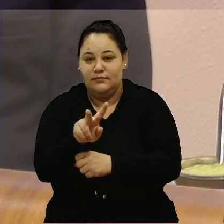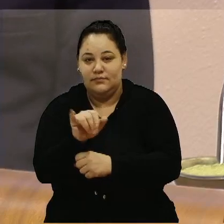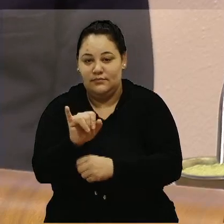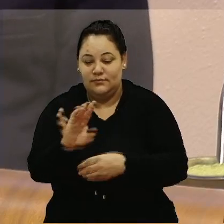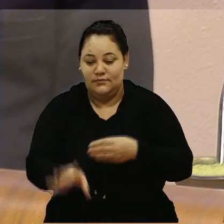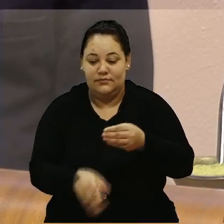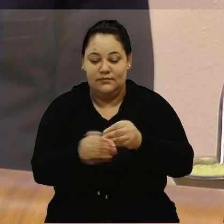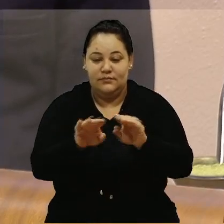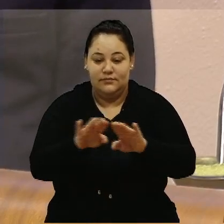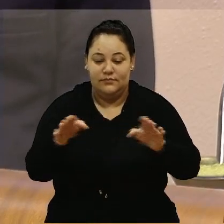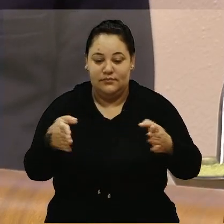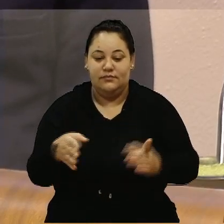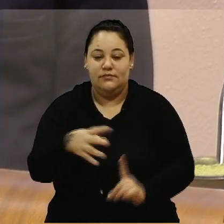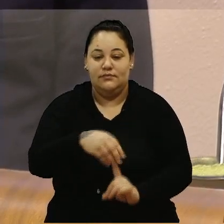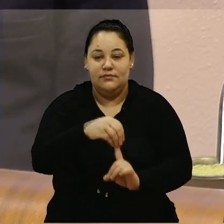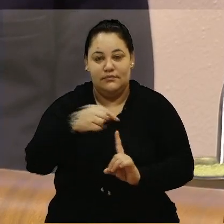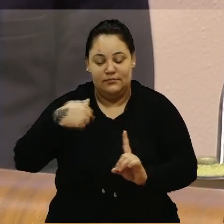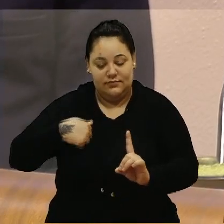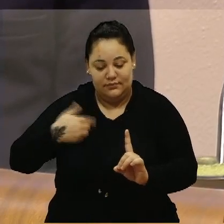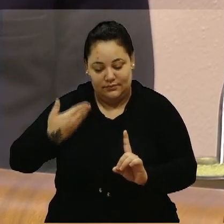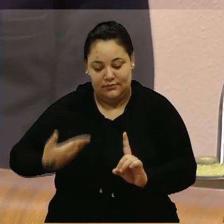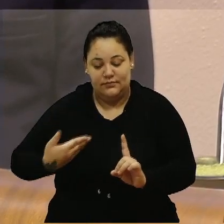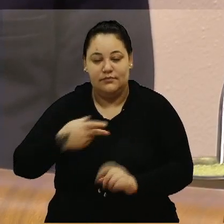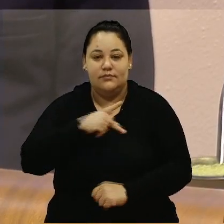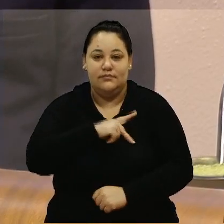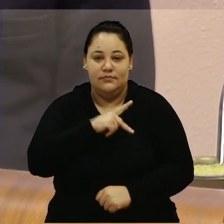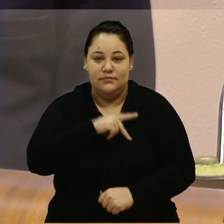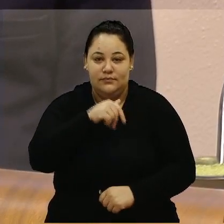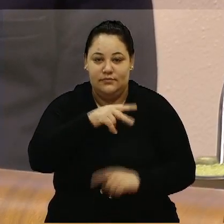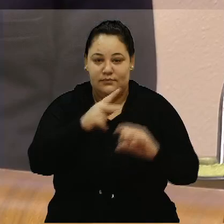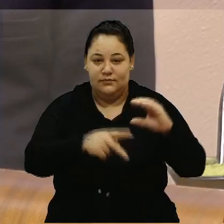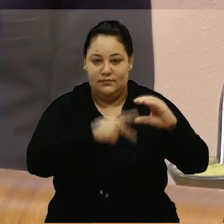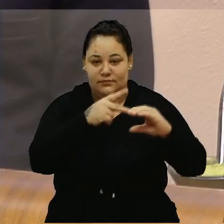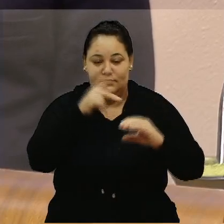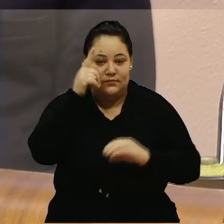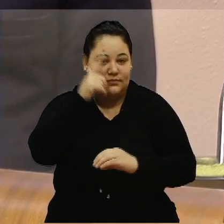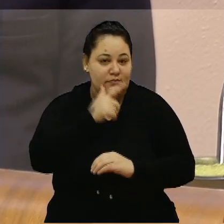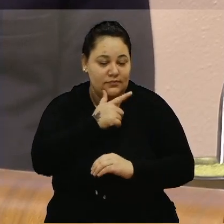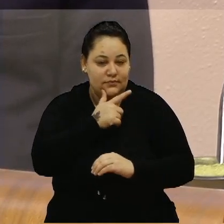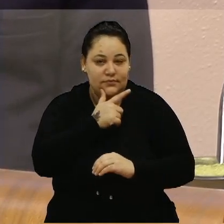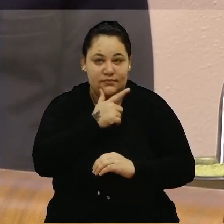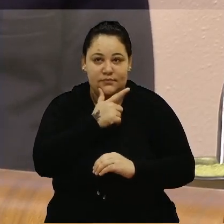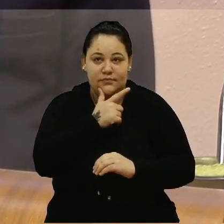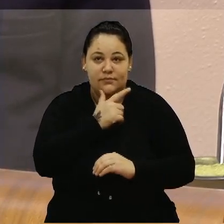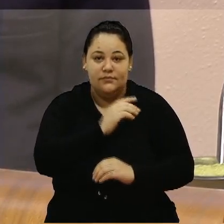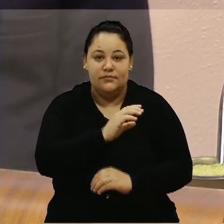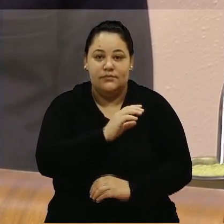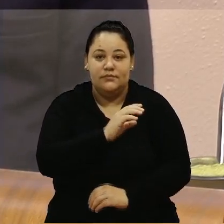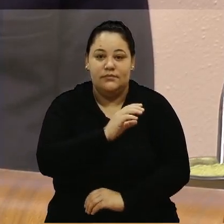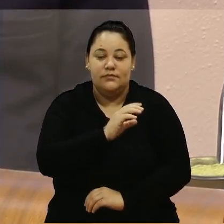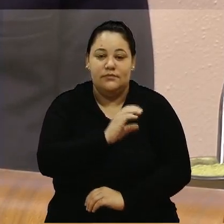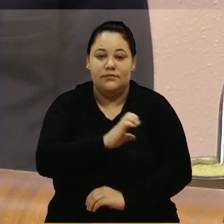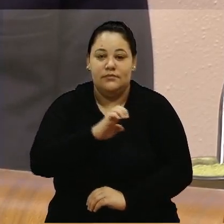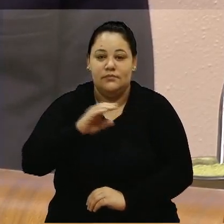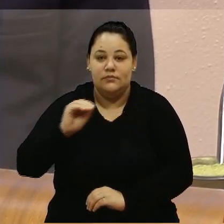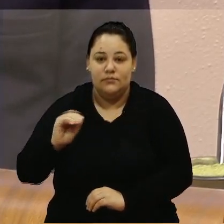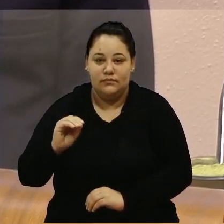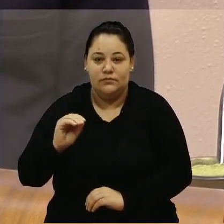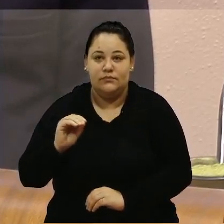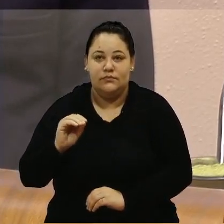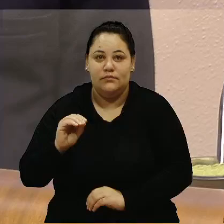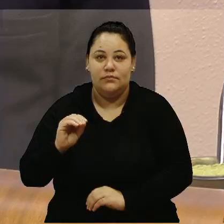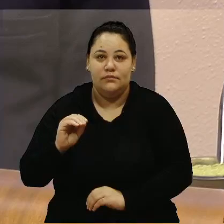mesa principal ex-presidente da Câmara Municipal de Vereadores, Lucas Carenhato, CEO da Autotrave, Eduardo